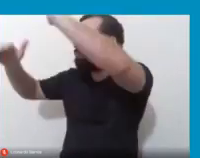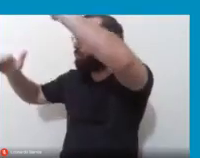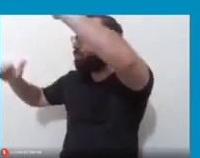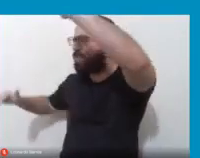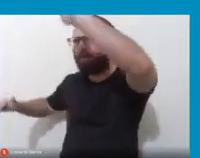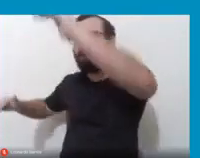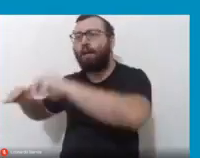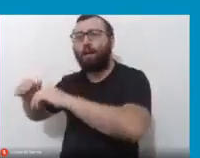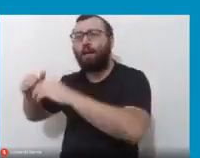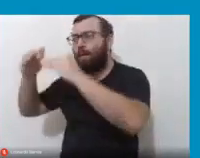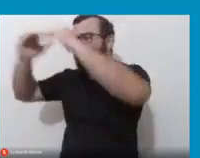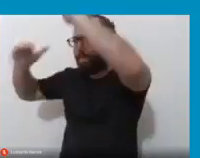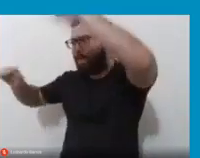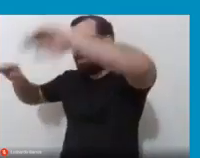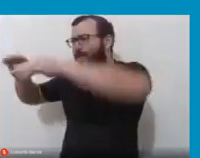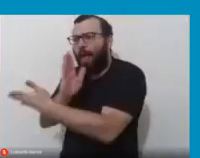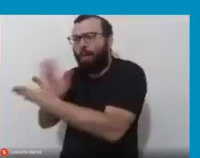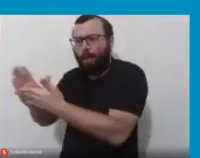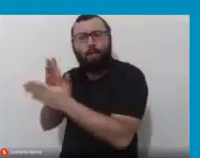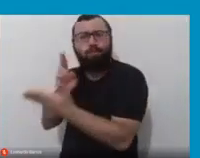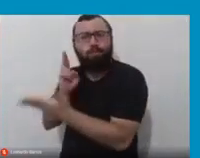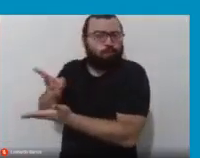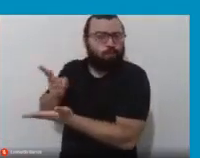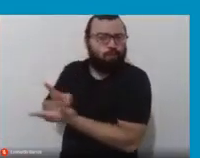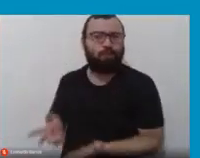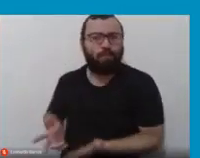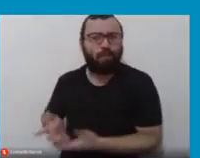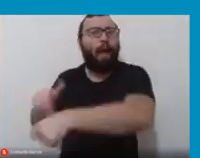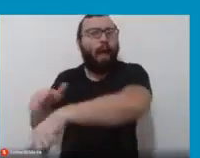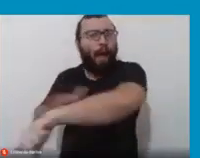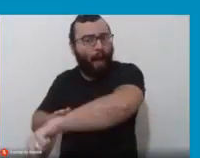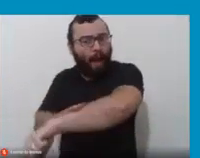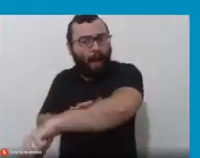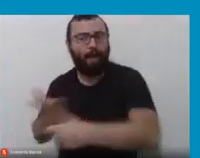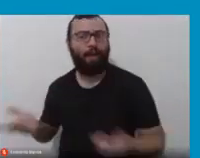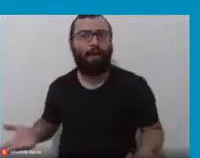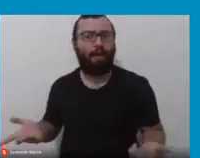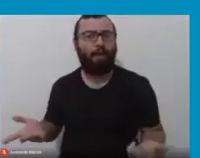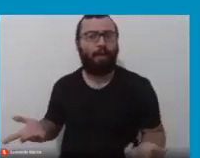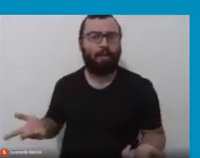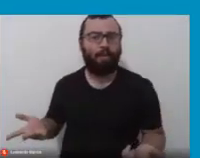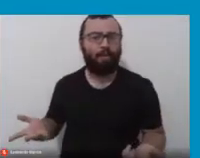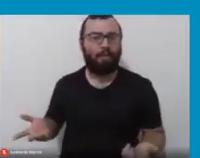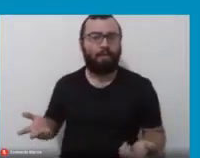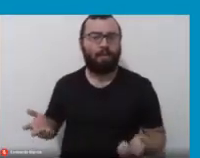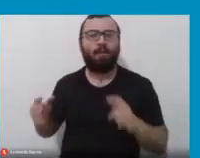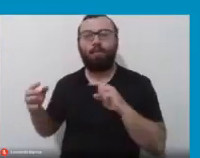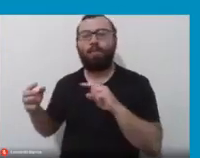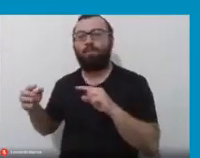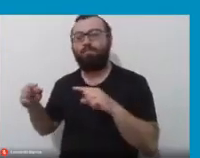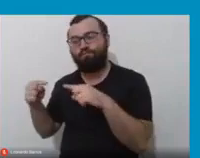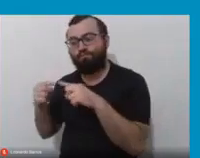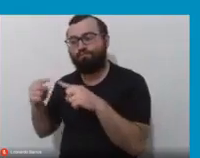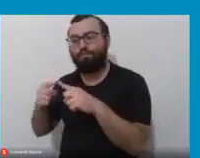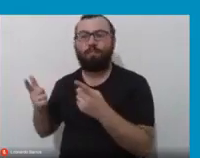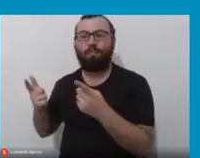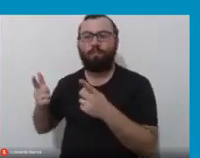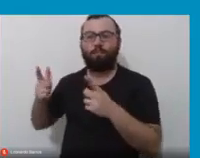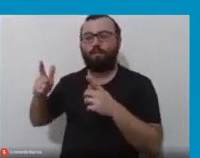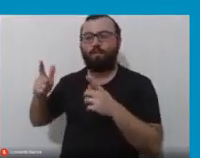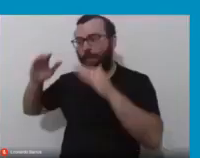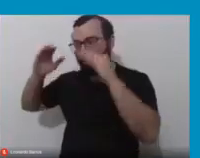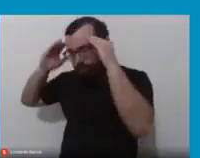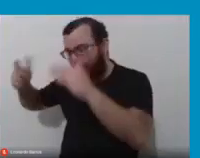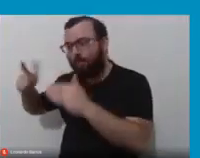social continua existindo, e por raça, né, que diz respeito à discriminação e às